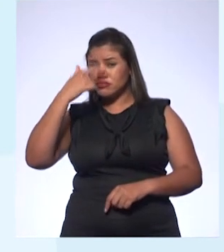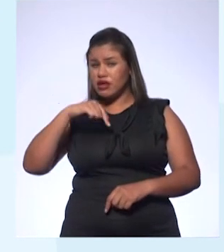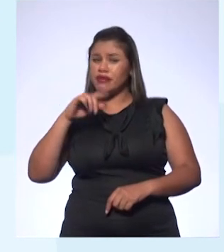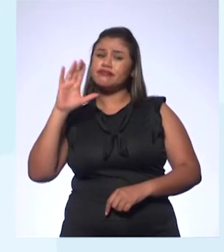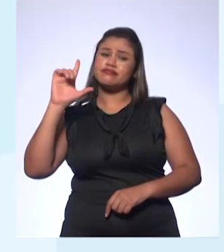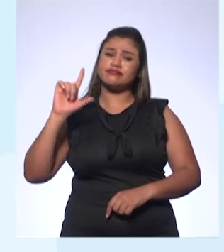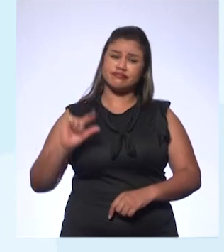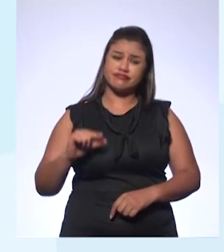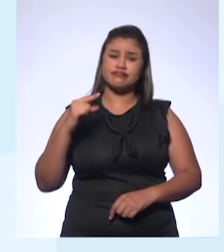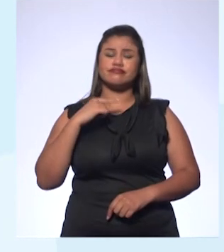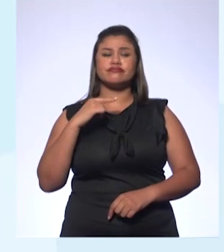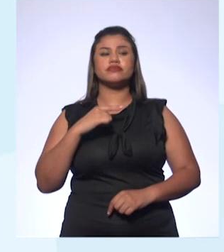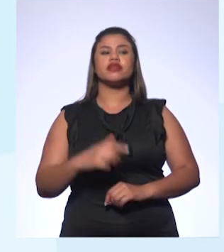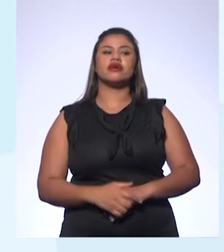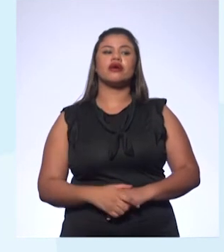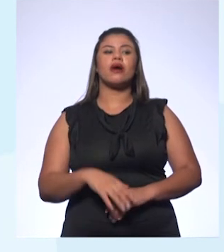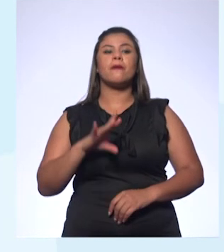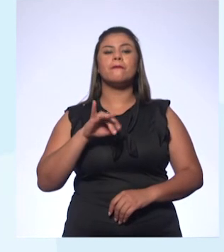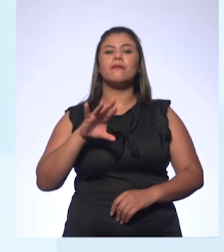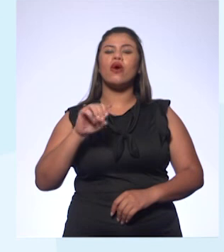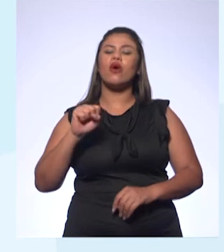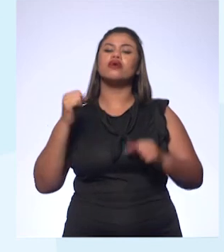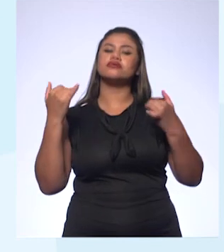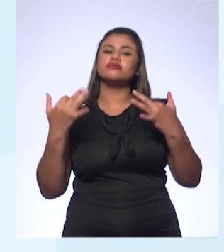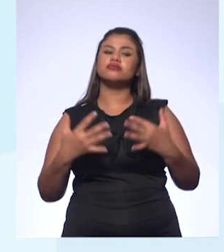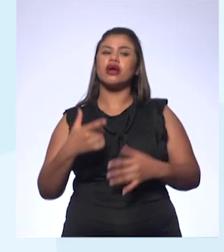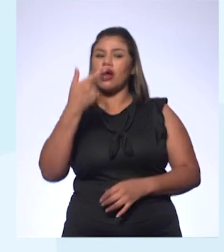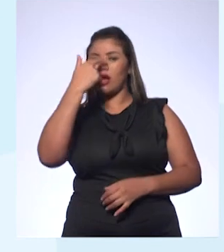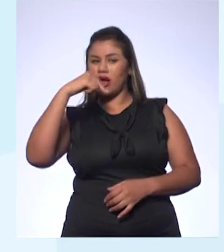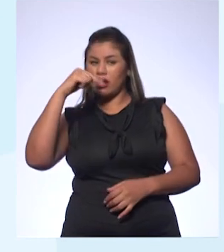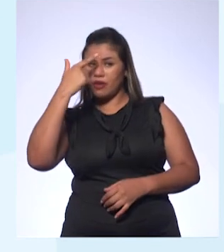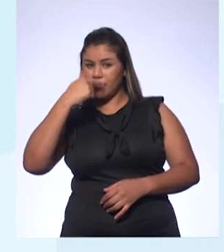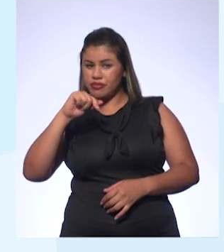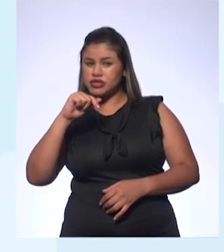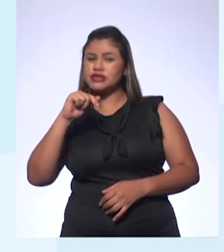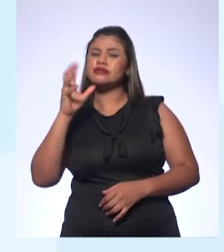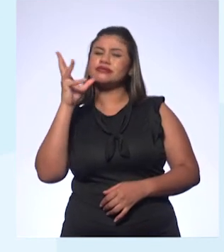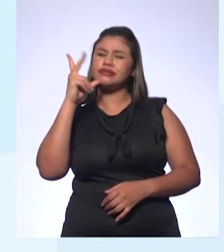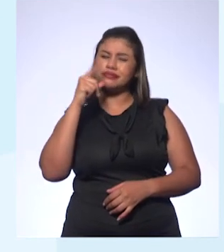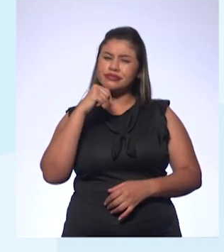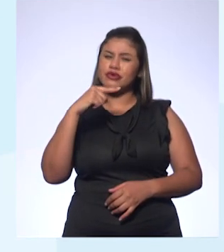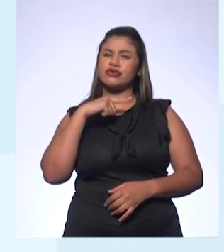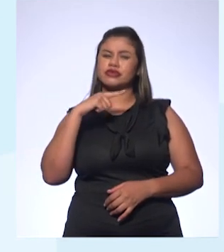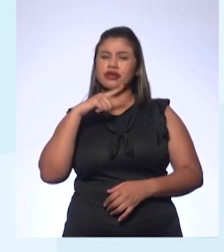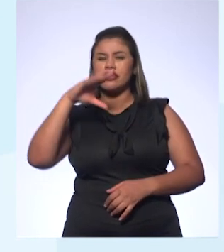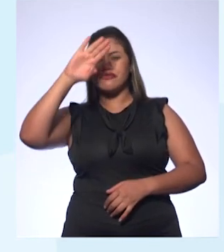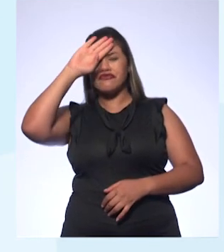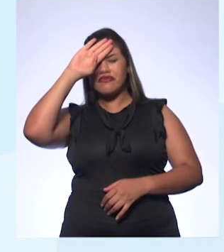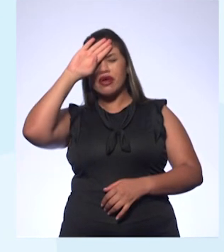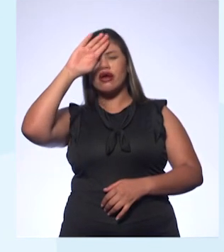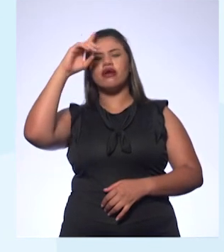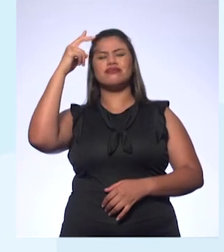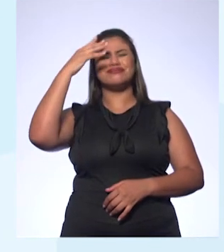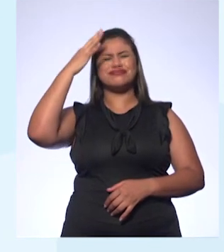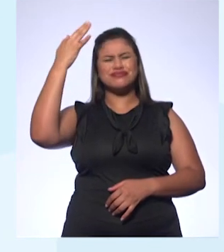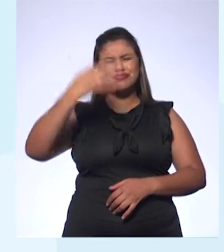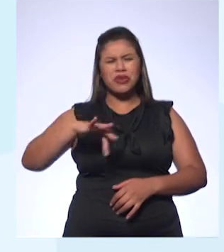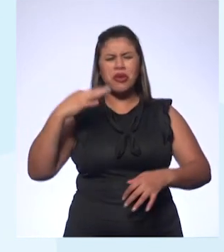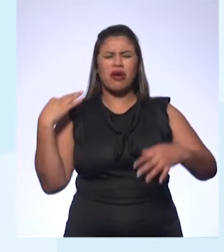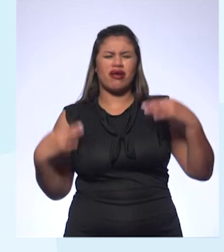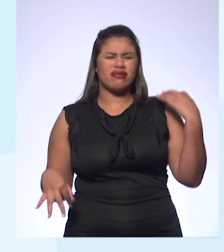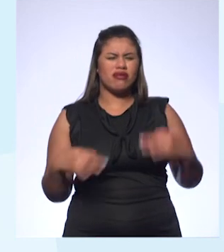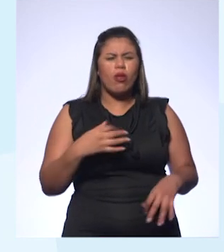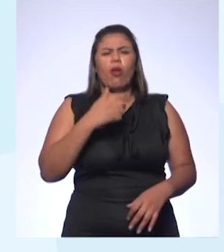grave. Boulos explica que a gripe é uma infecção mais intensa, com febre, dores de cabeça, dores